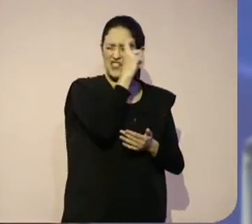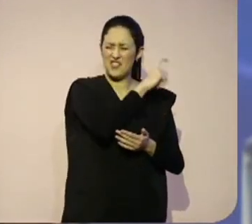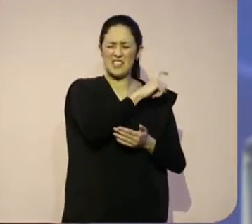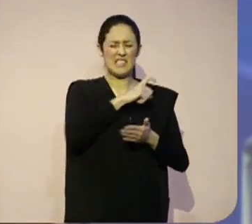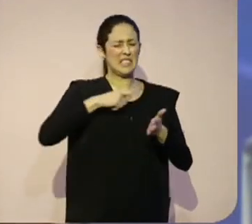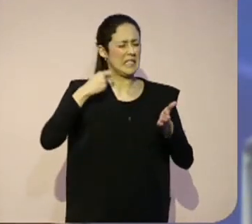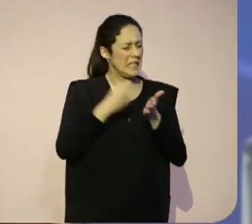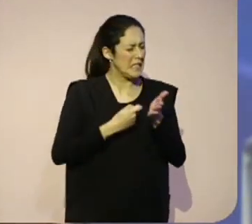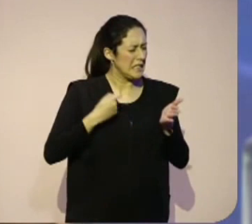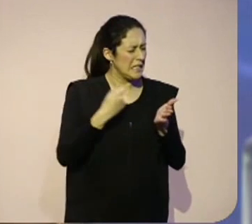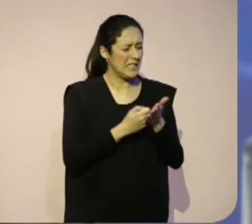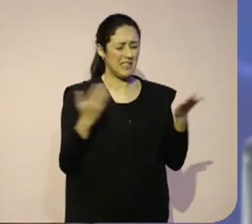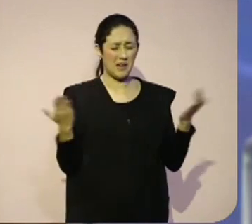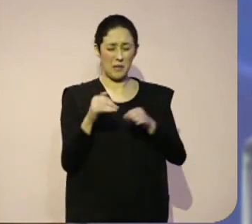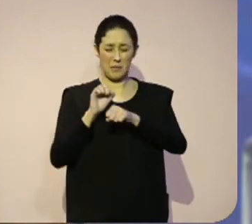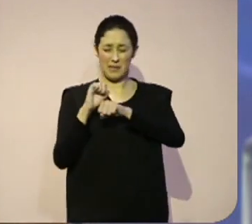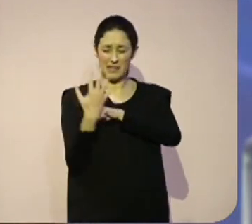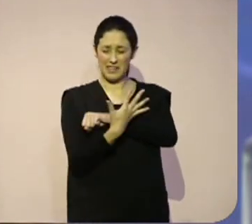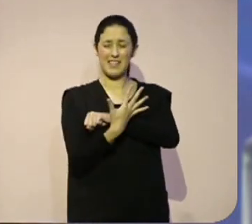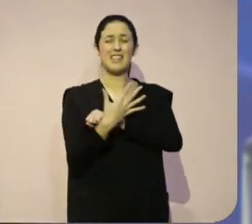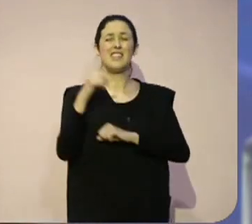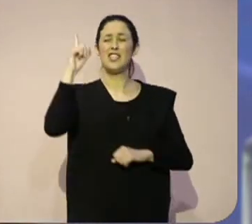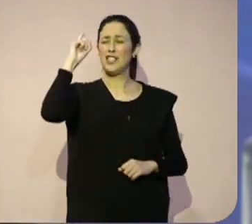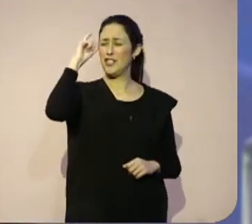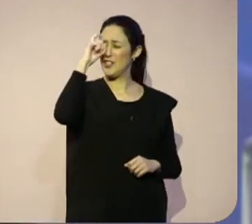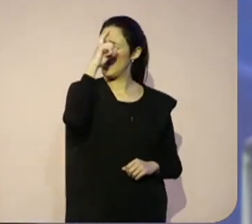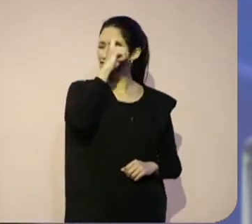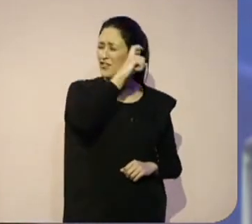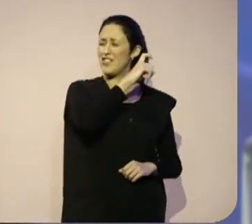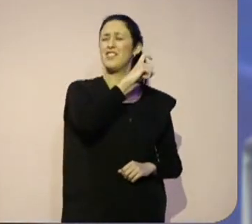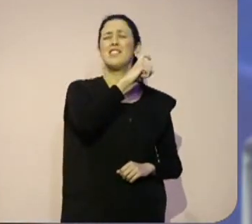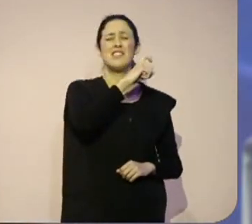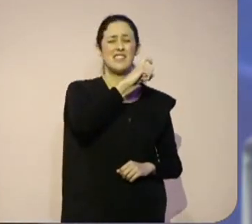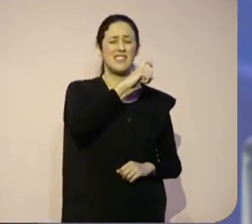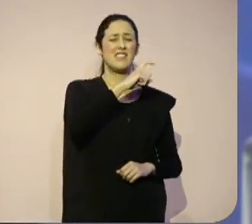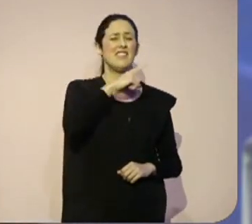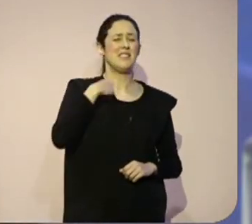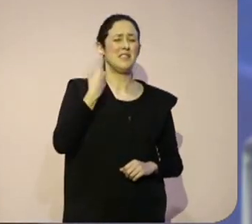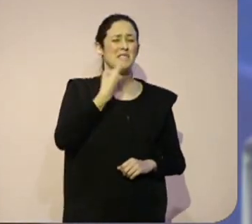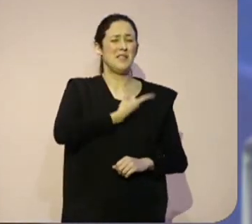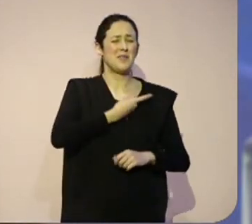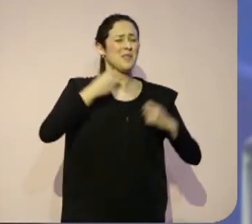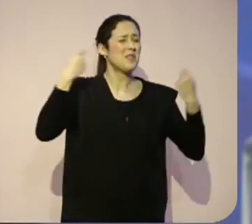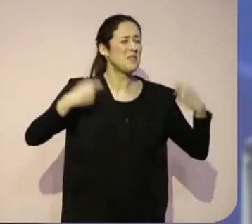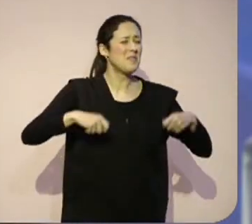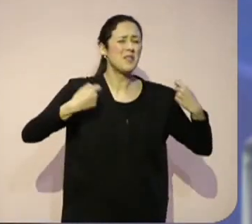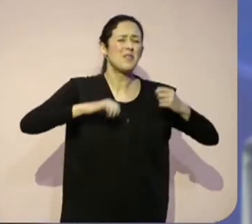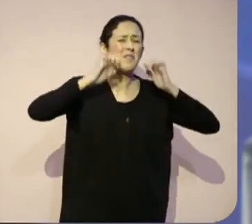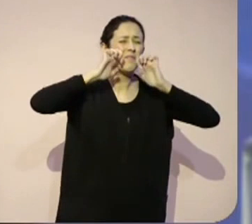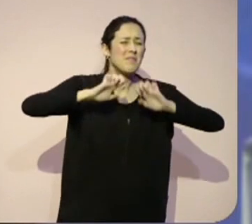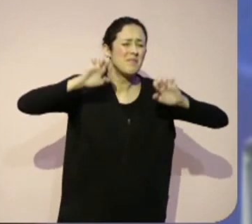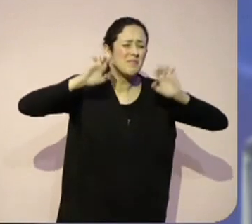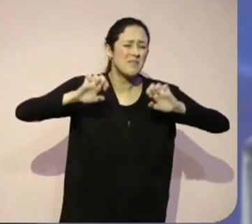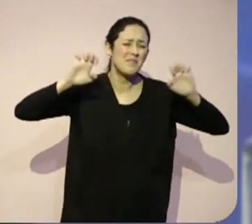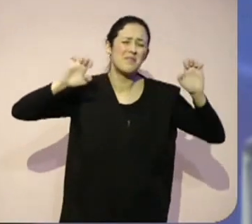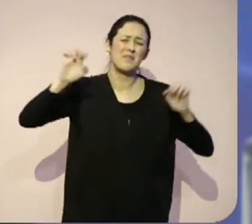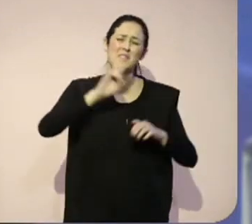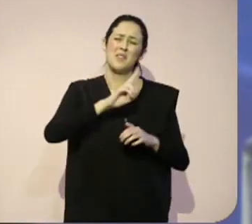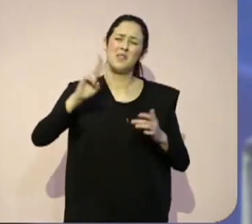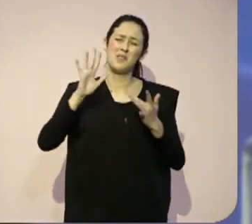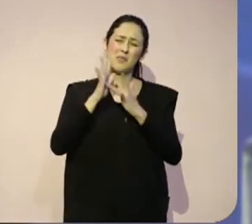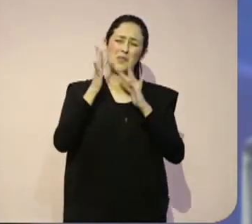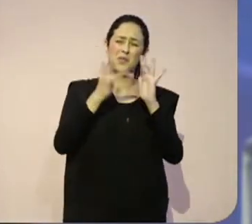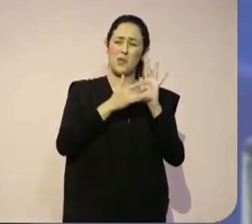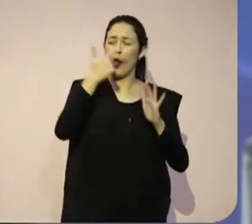tempo de pandemia agora. A necessidade de proclamar o nome do Senhor, para que outros